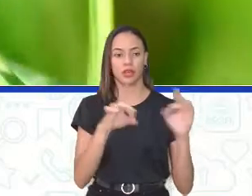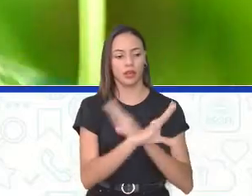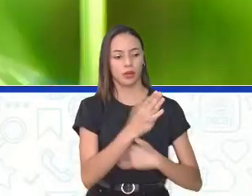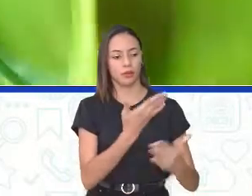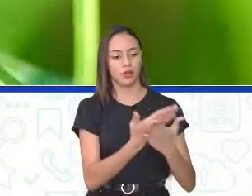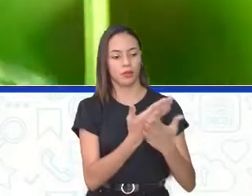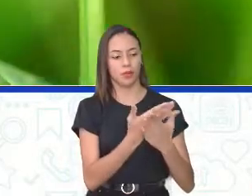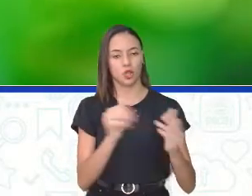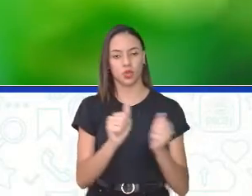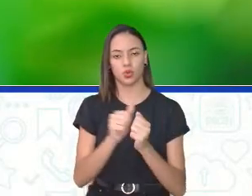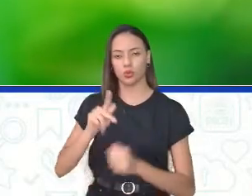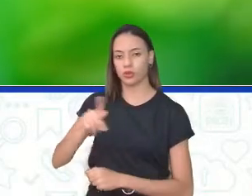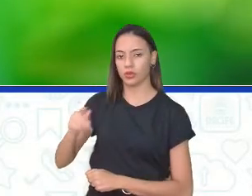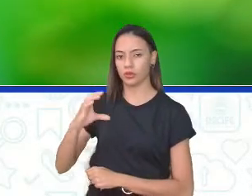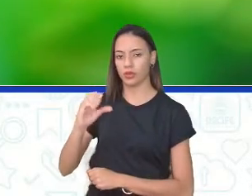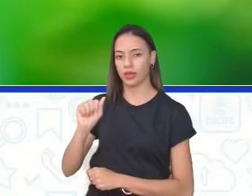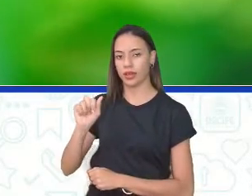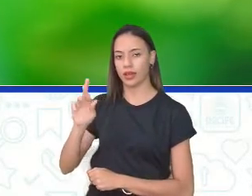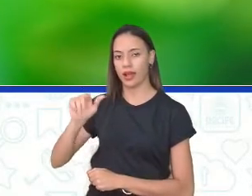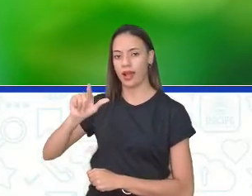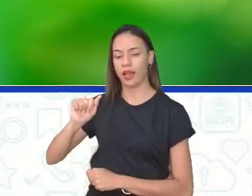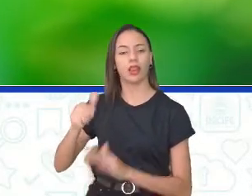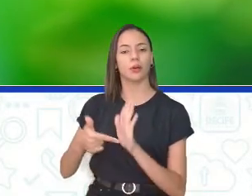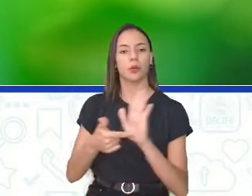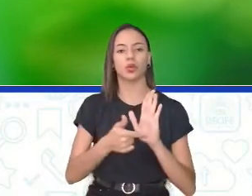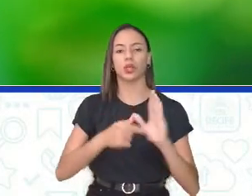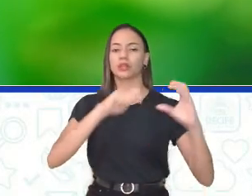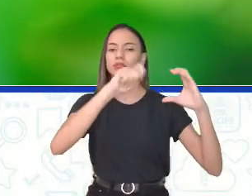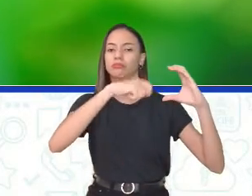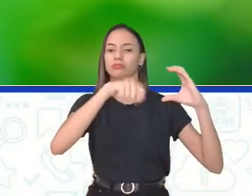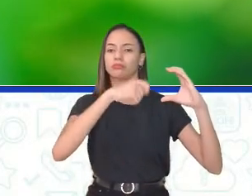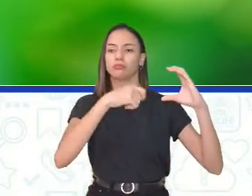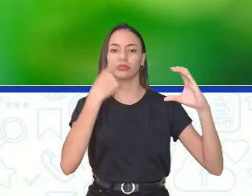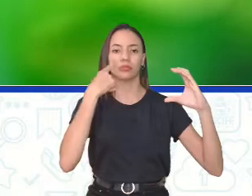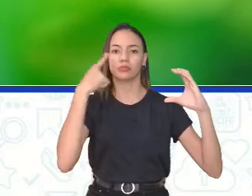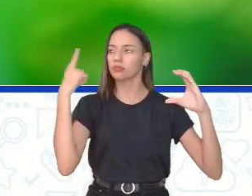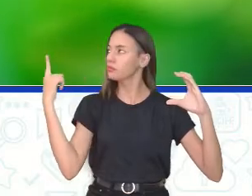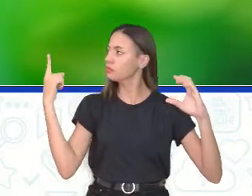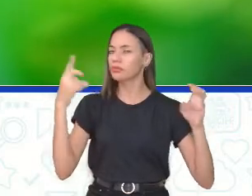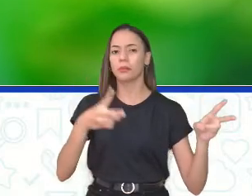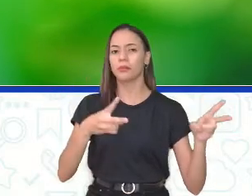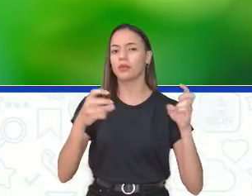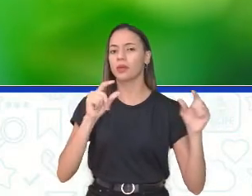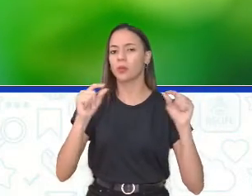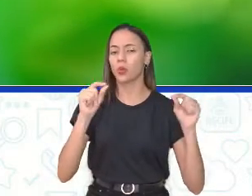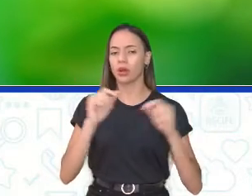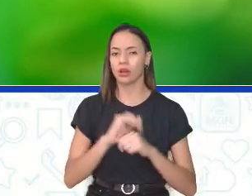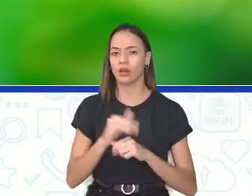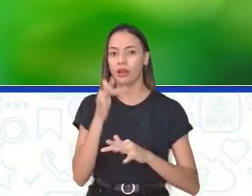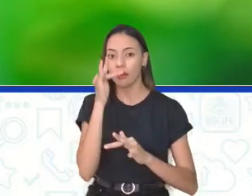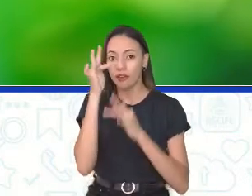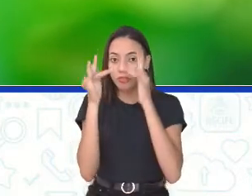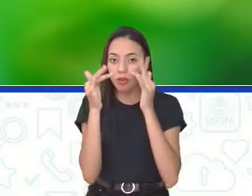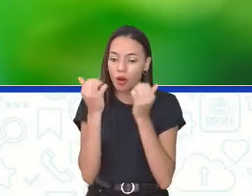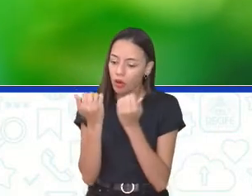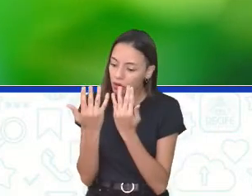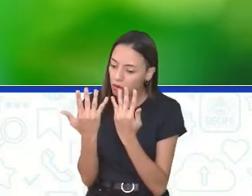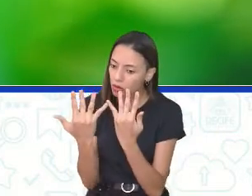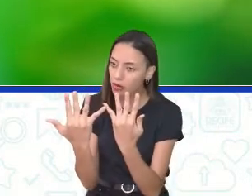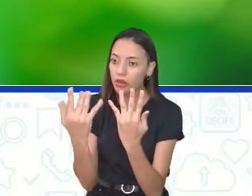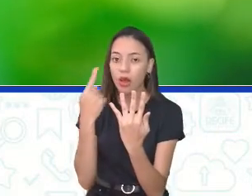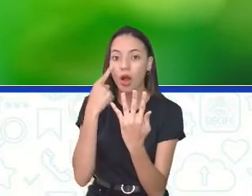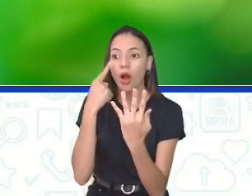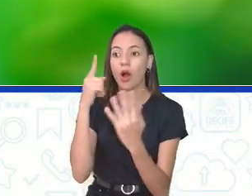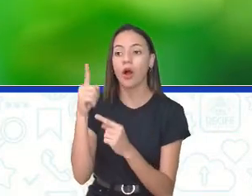passada com a professora Carla, mostrando para os meninos esse videozinho que a gente percebe aí, que é a florzinha